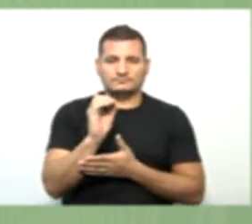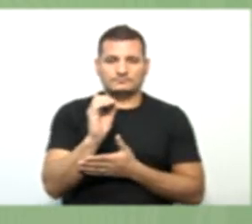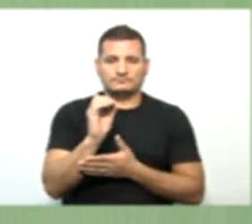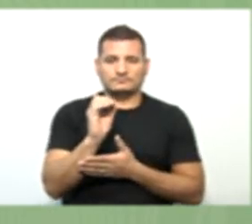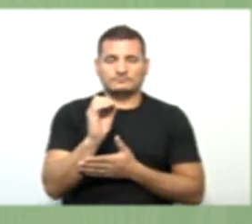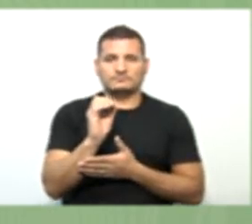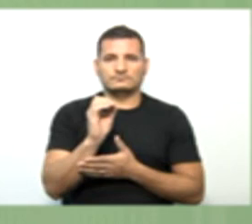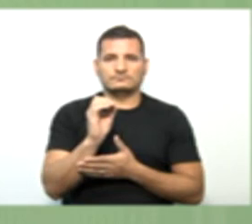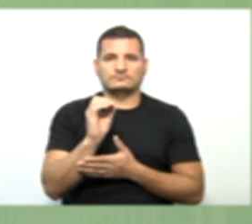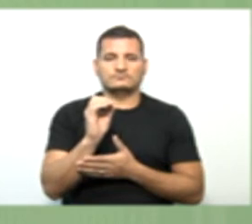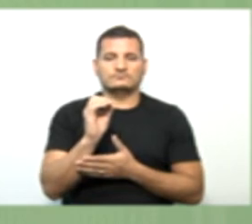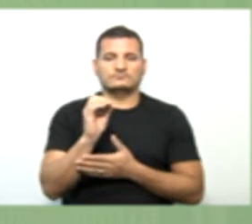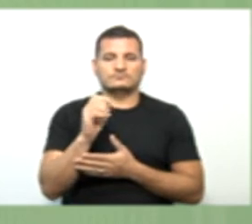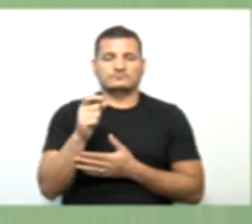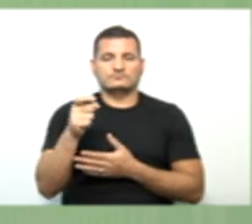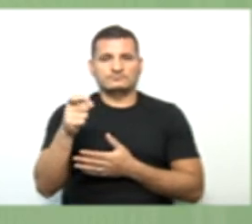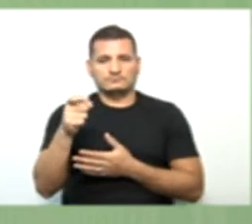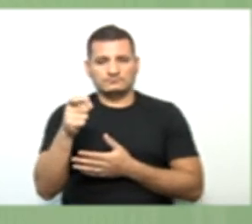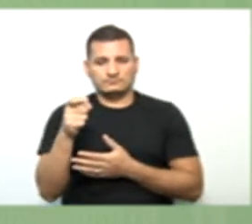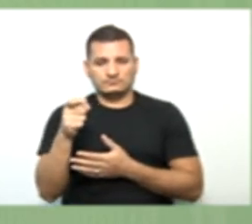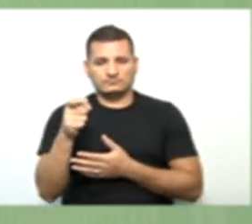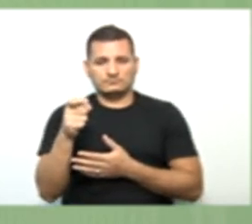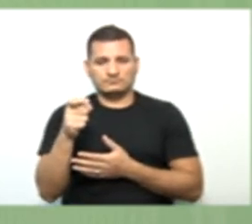em 3.